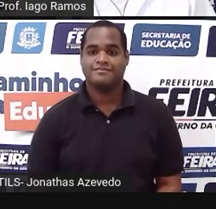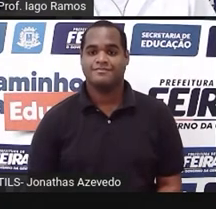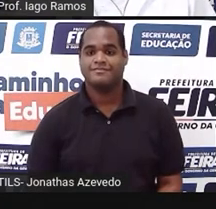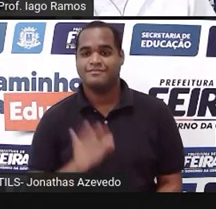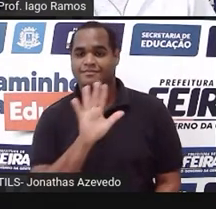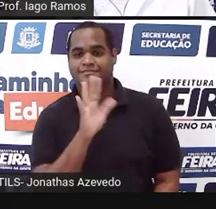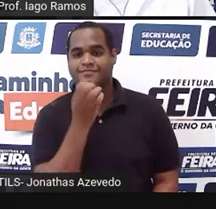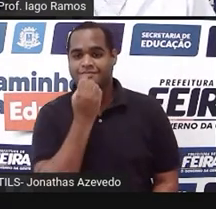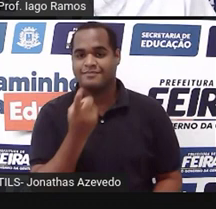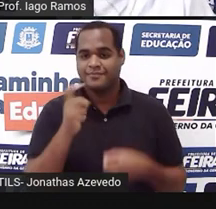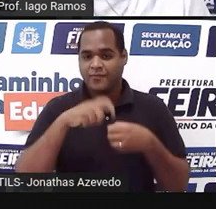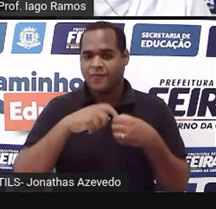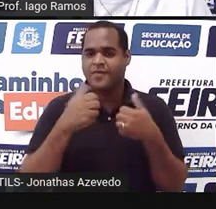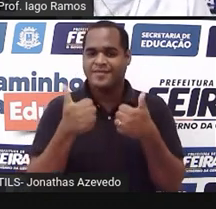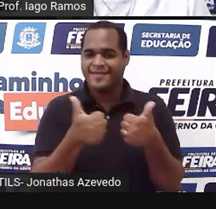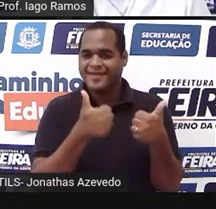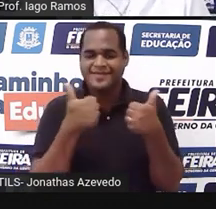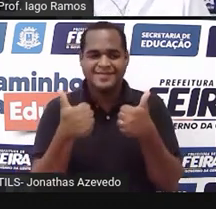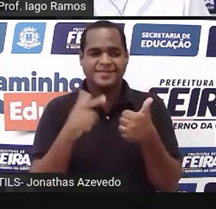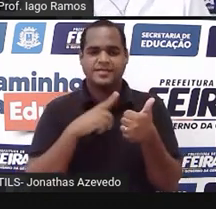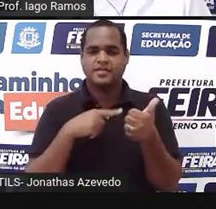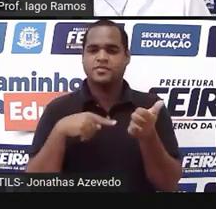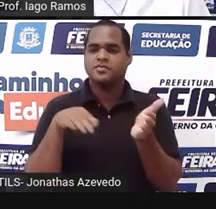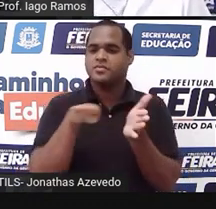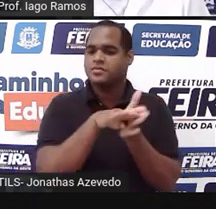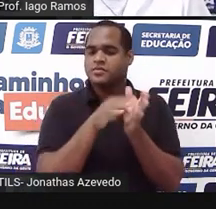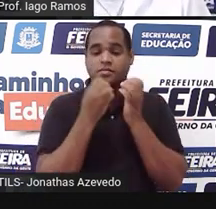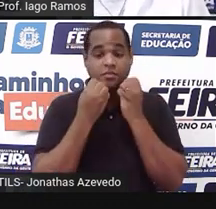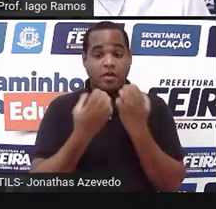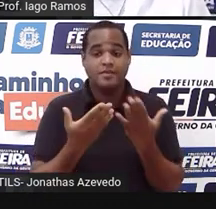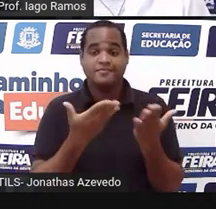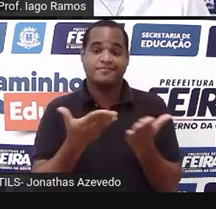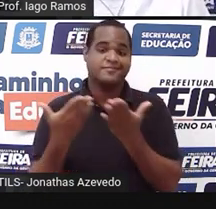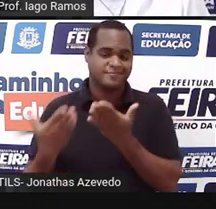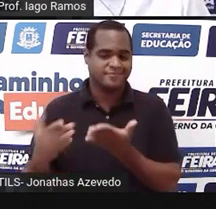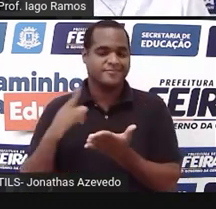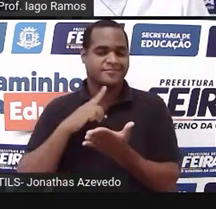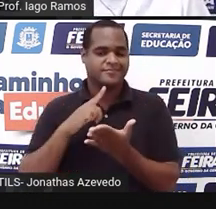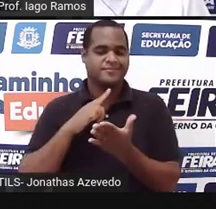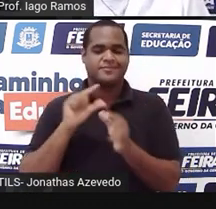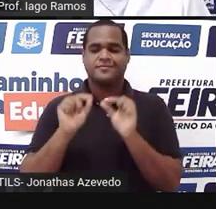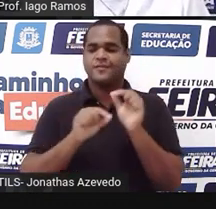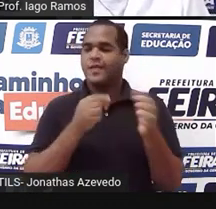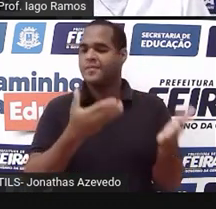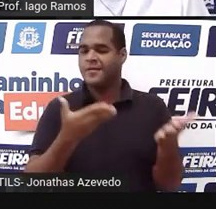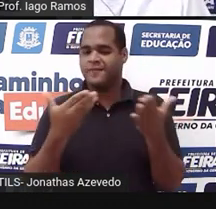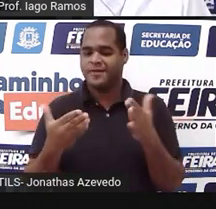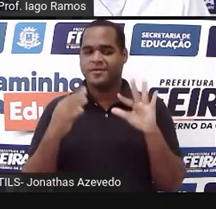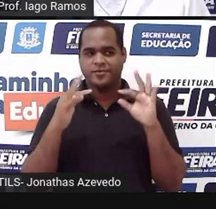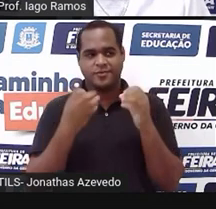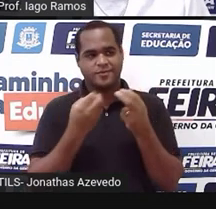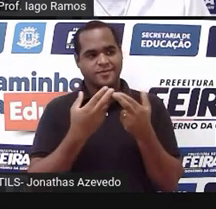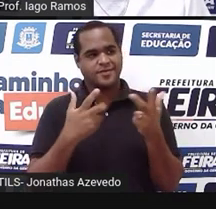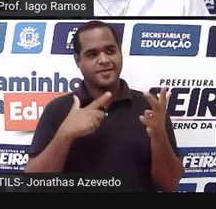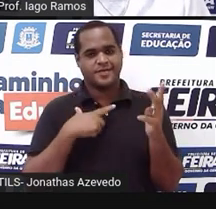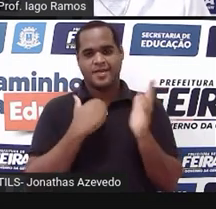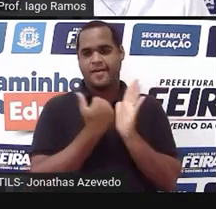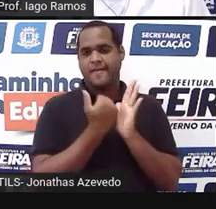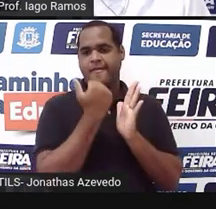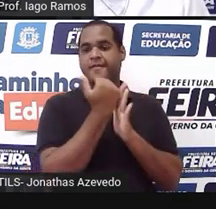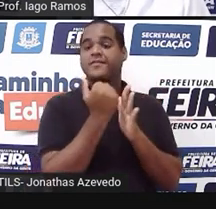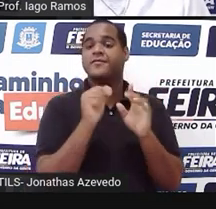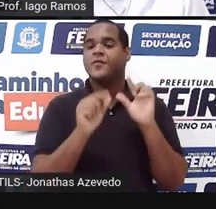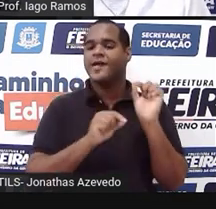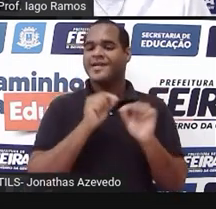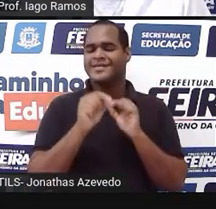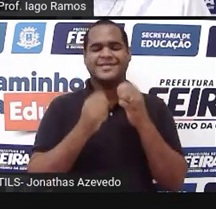nós estamos de volta é isso aí chegamos sejam bem-vindos sejam bem-vindas mais uma